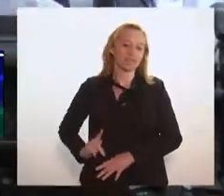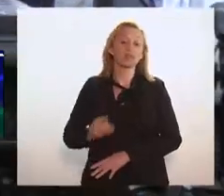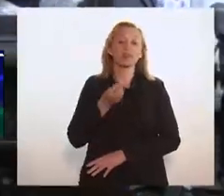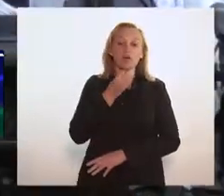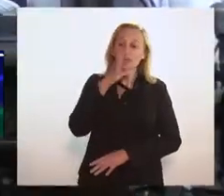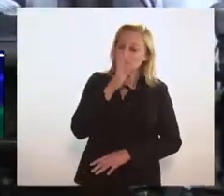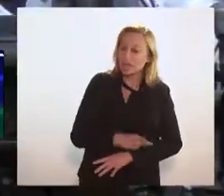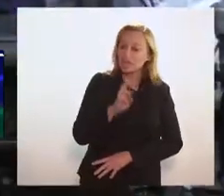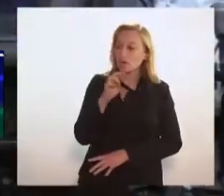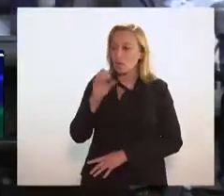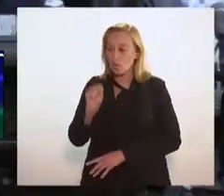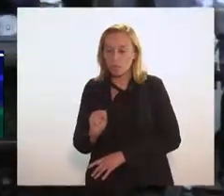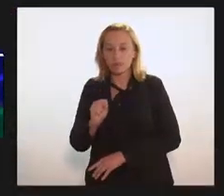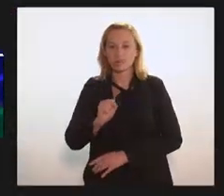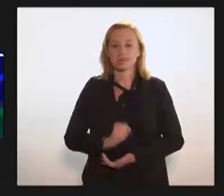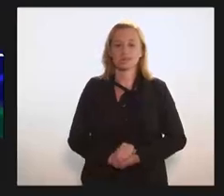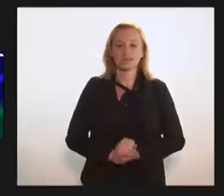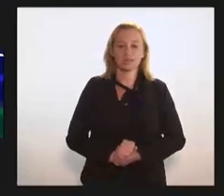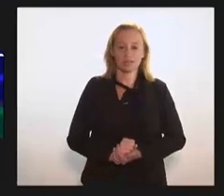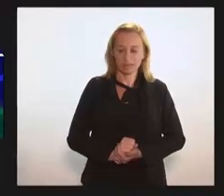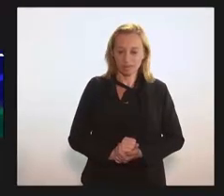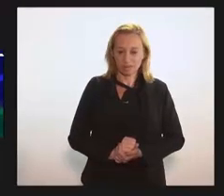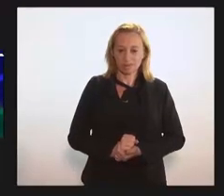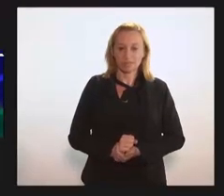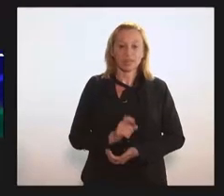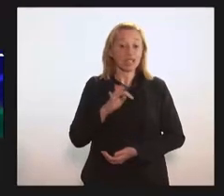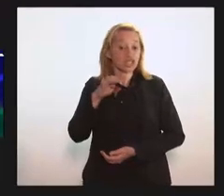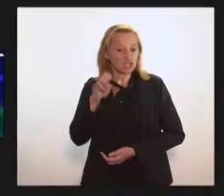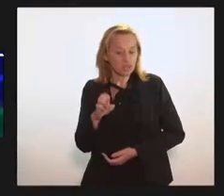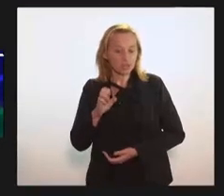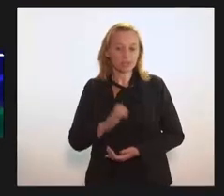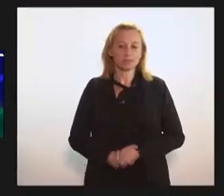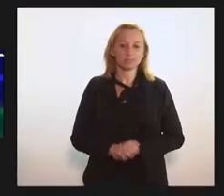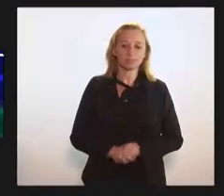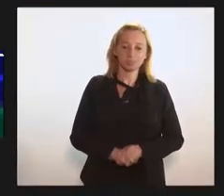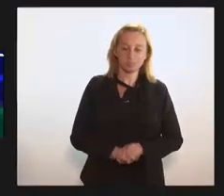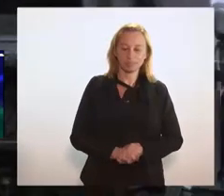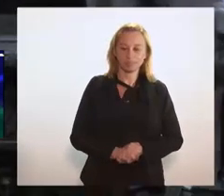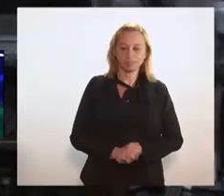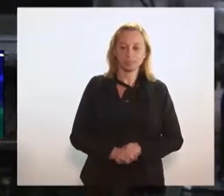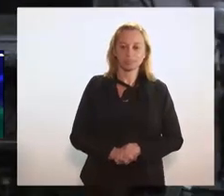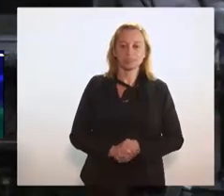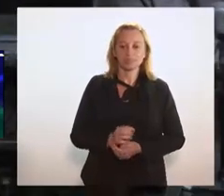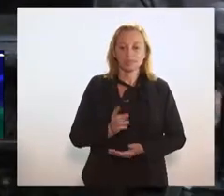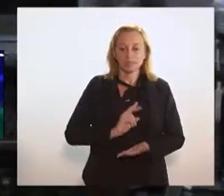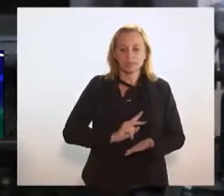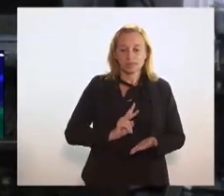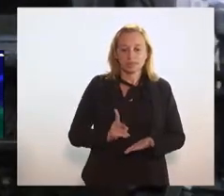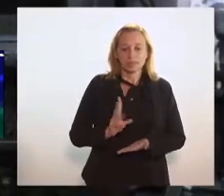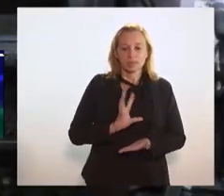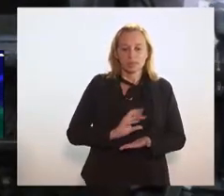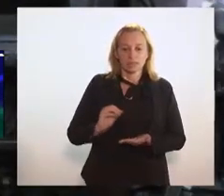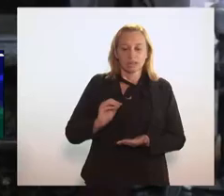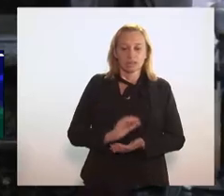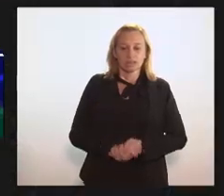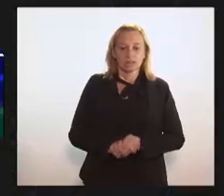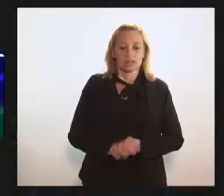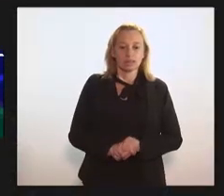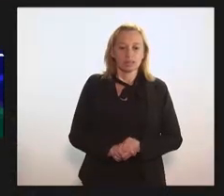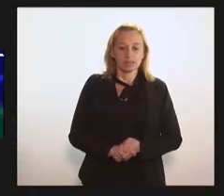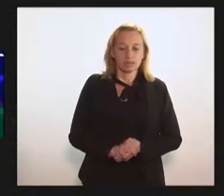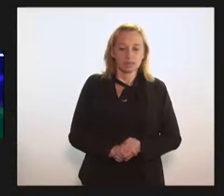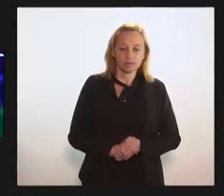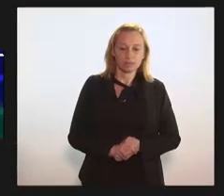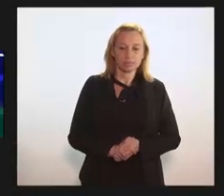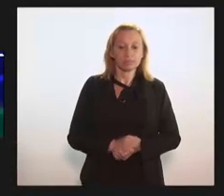Rubens, Ellington, boa tarde, presidente. Alexandre. Vamos à boa pauta. Boa tarde, presidente. Bebetão. Democrático. Olá,